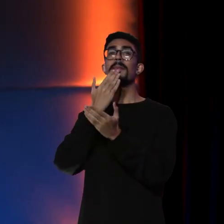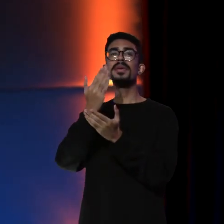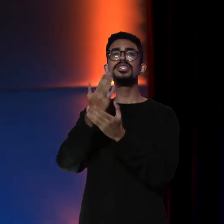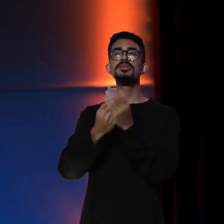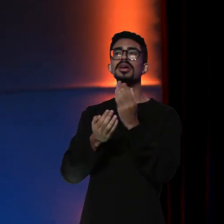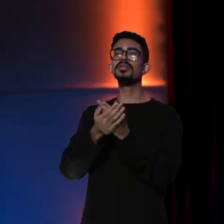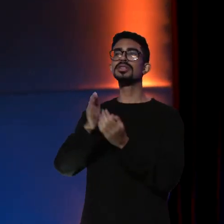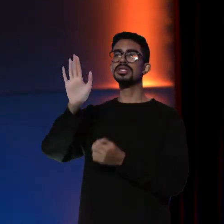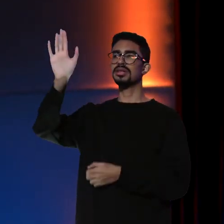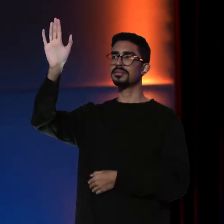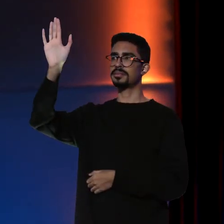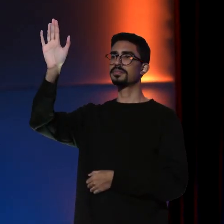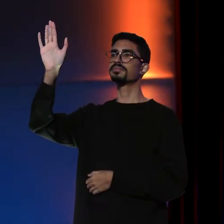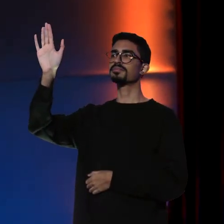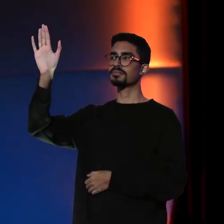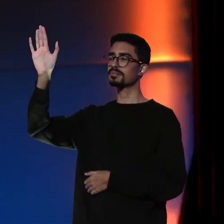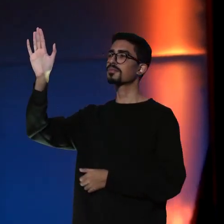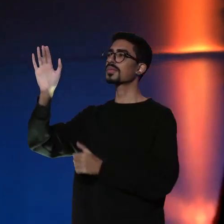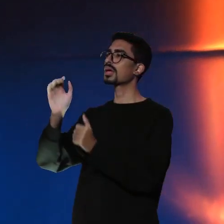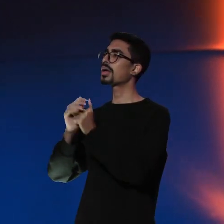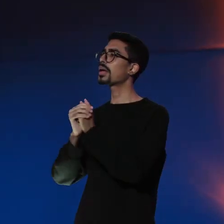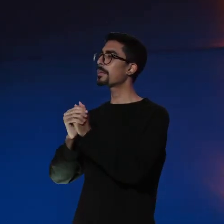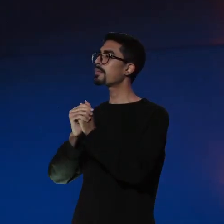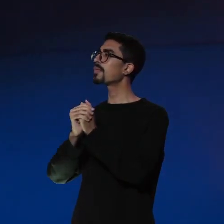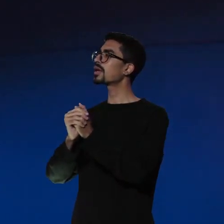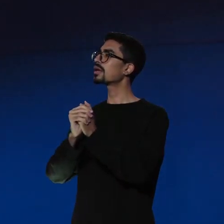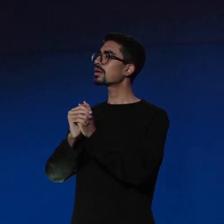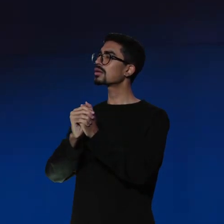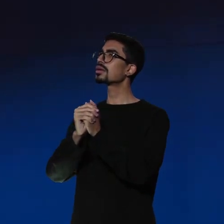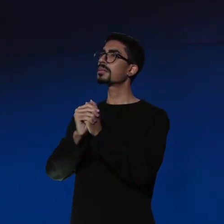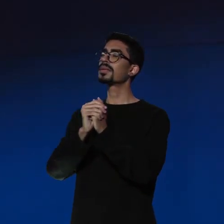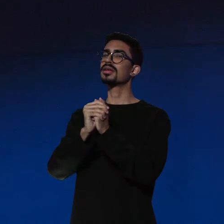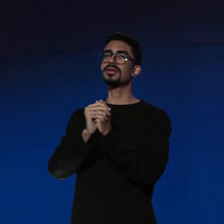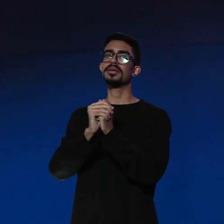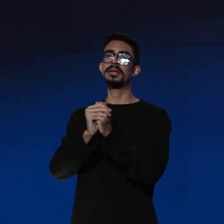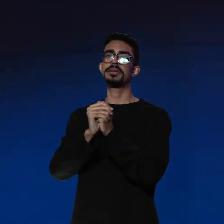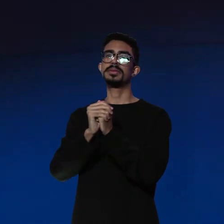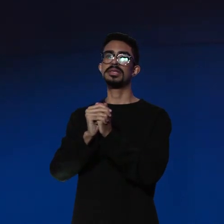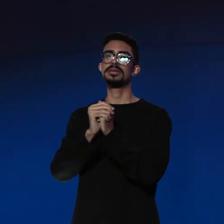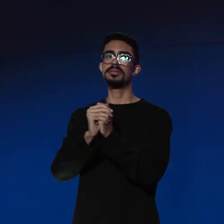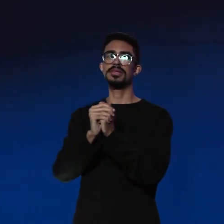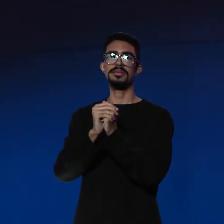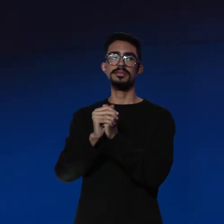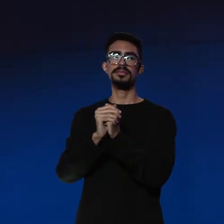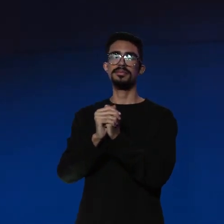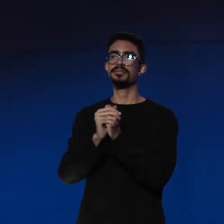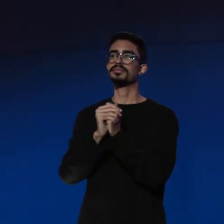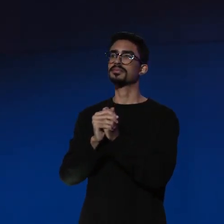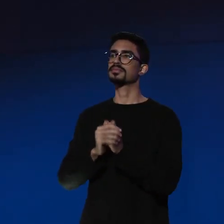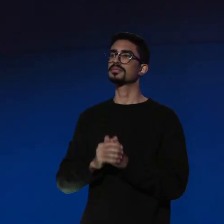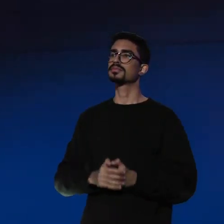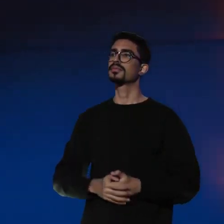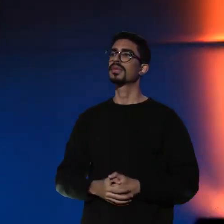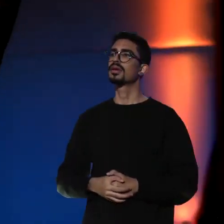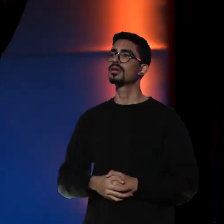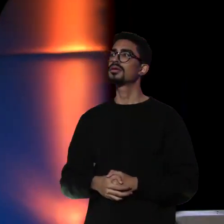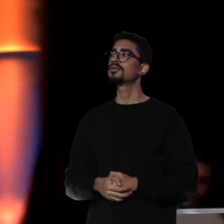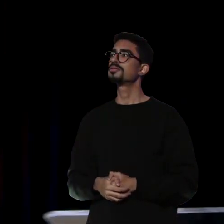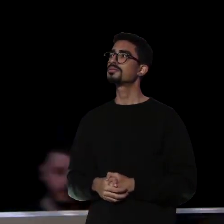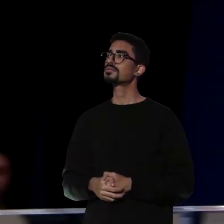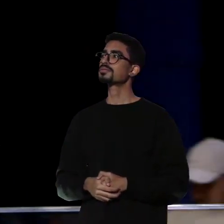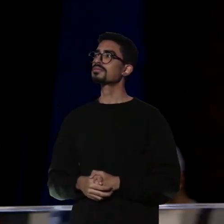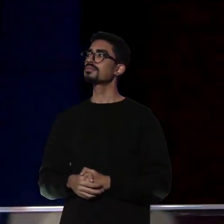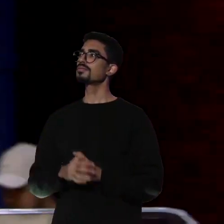está, quero orar por você. Amém, amém, amém, aqui na frente, amém, lá atrás, amém, amém. Tem mais alguém? Mais alguém? Amém, amém. Muita gente aqui embaixo também, ali em cima.